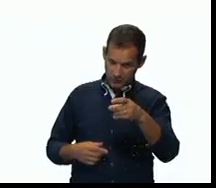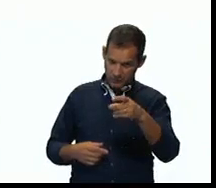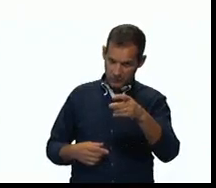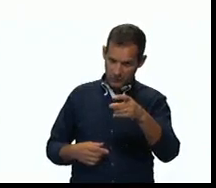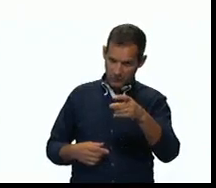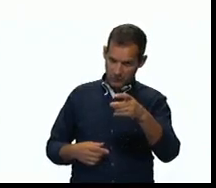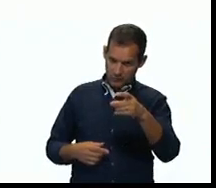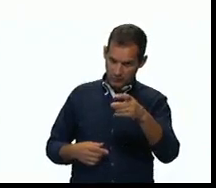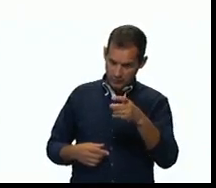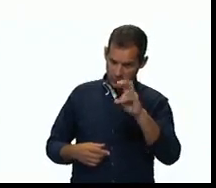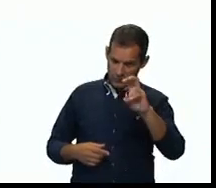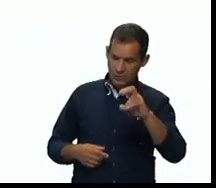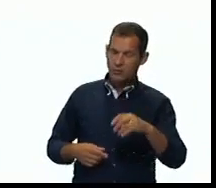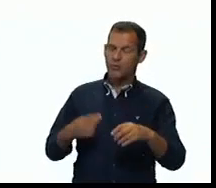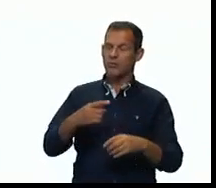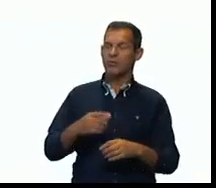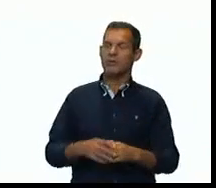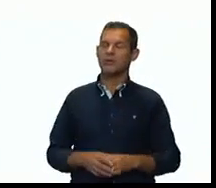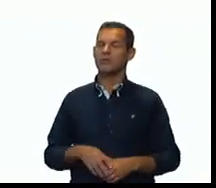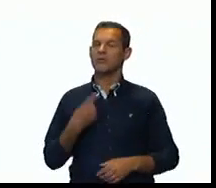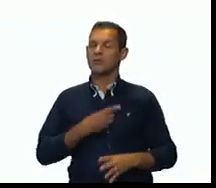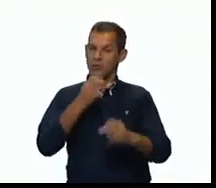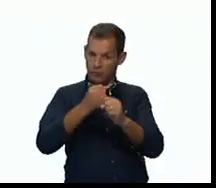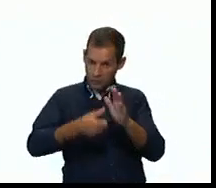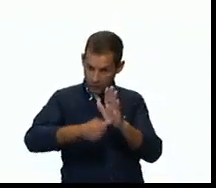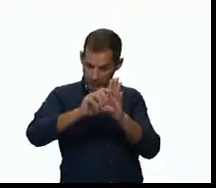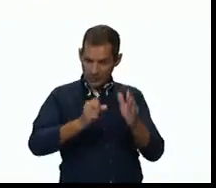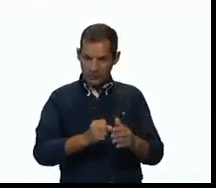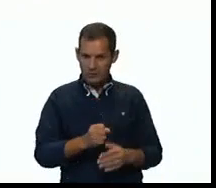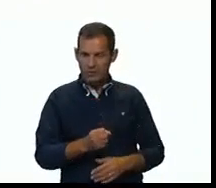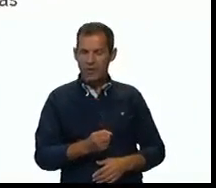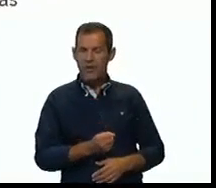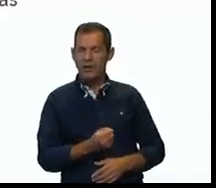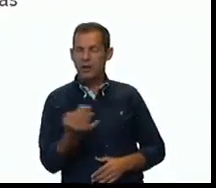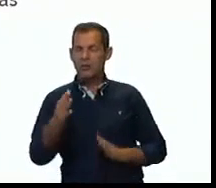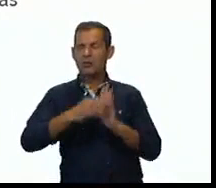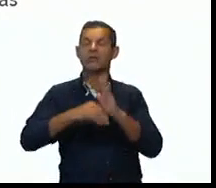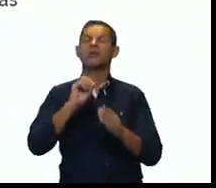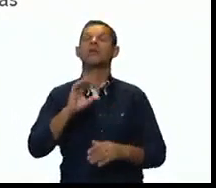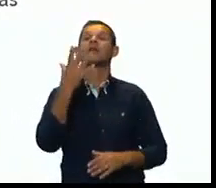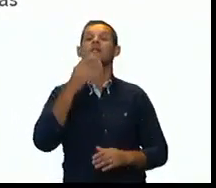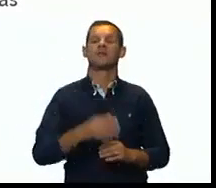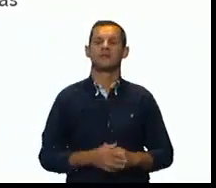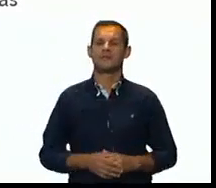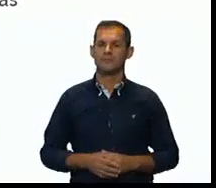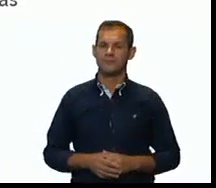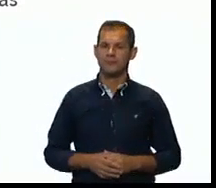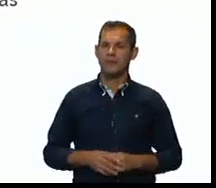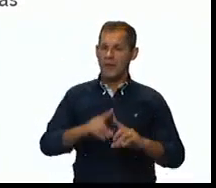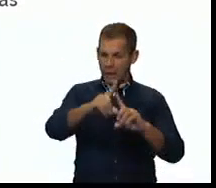mais 1,5, que é a chapa que a gente acabou de calcular a quantidade de tinta. E o que aconteceu?